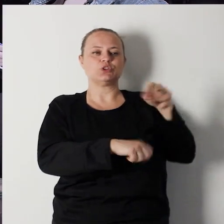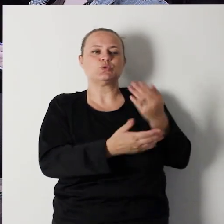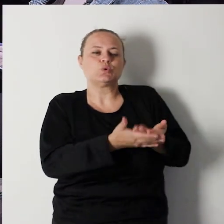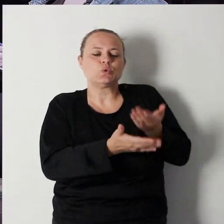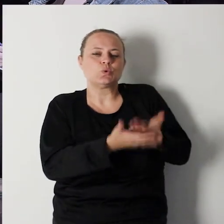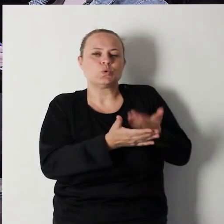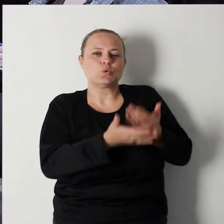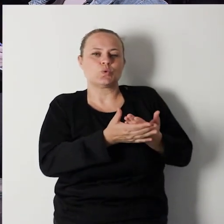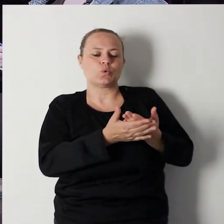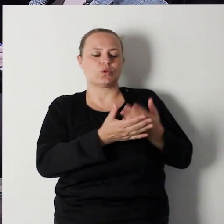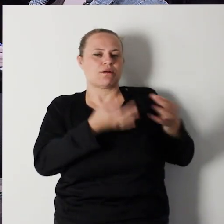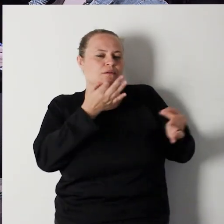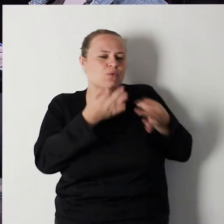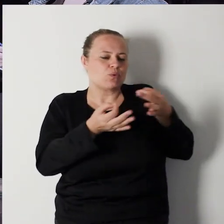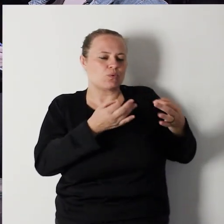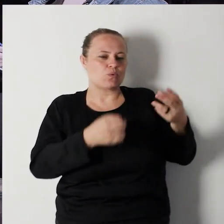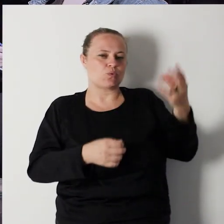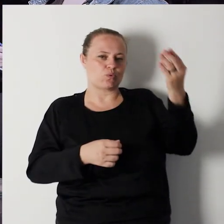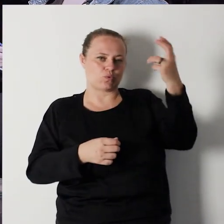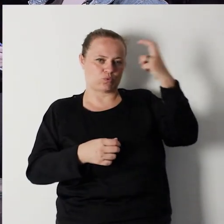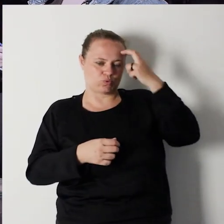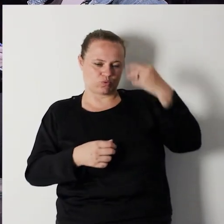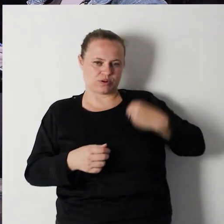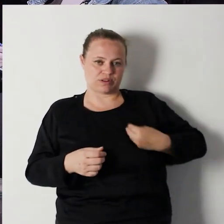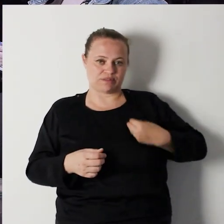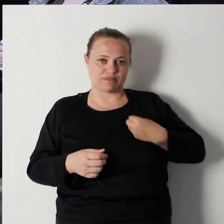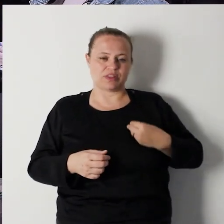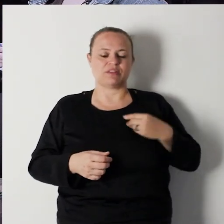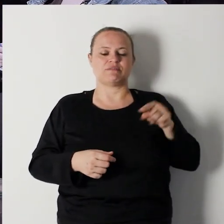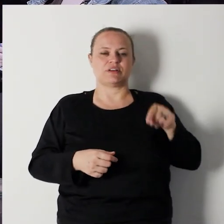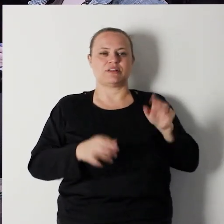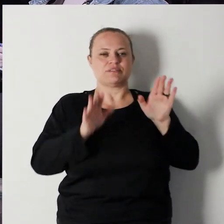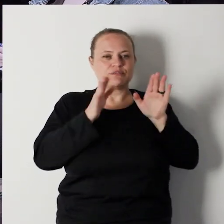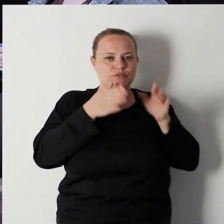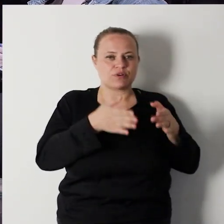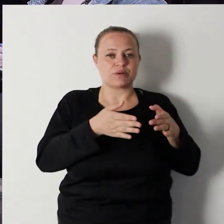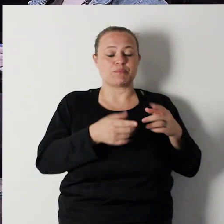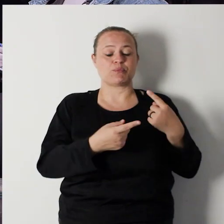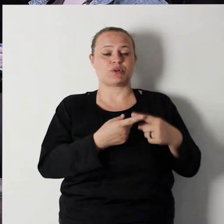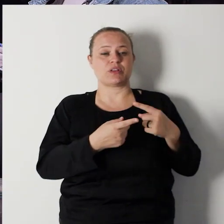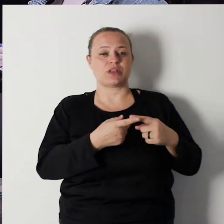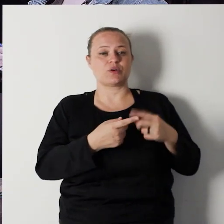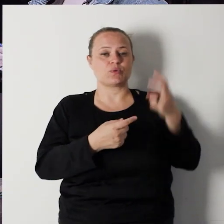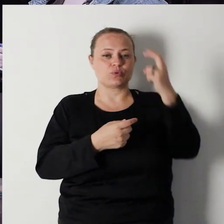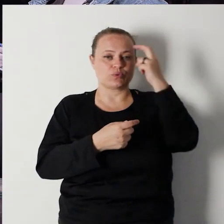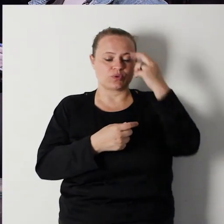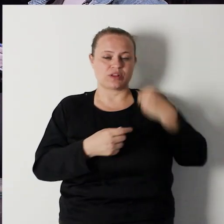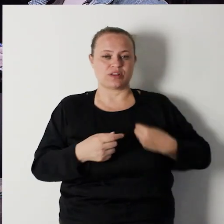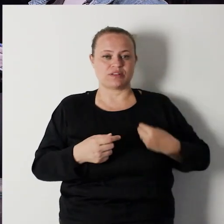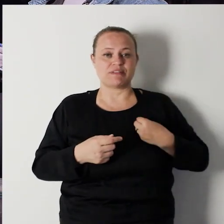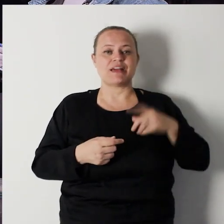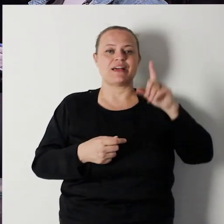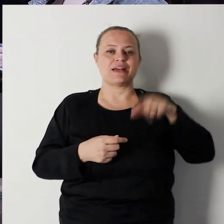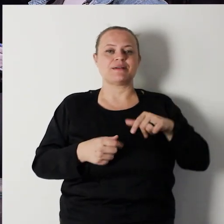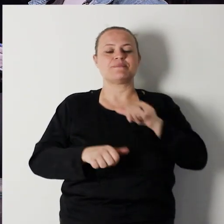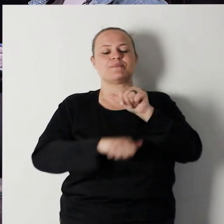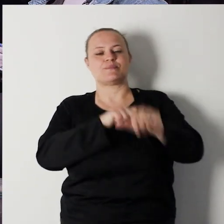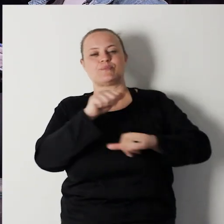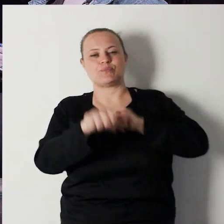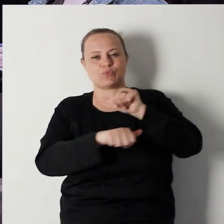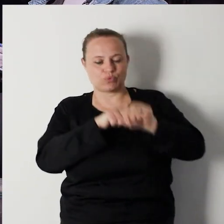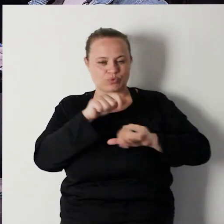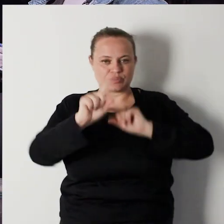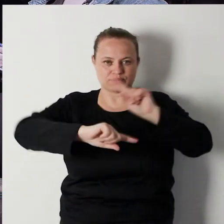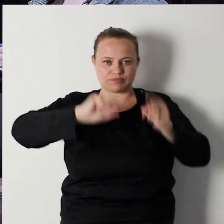ela foi o mestrado dela. Foi análise do Cultura Viva, uma análise crítica do discurso a respeito da noção de organização que existia